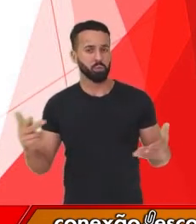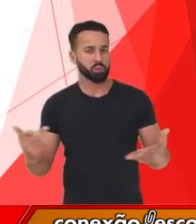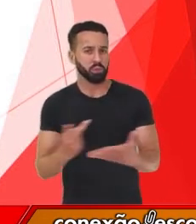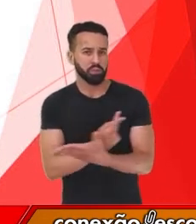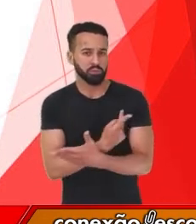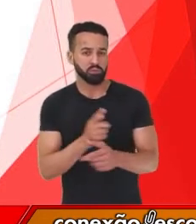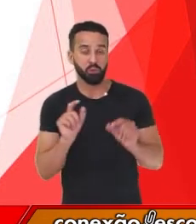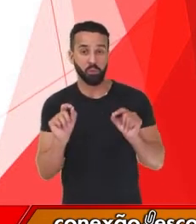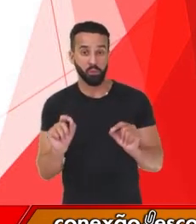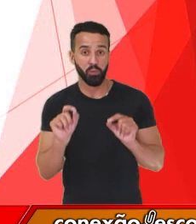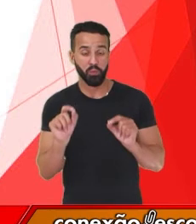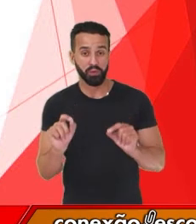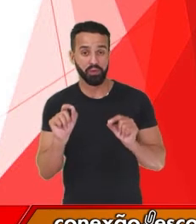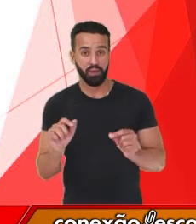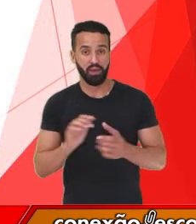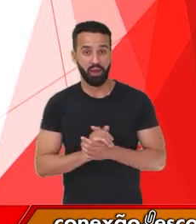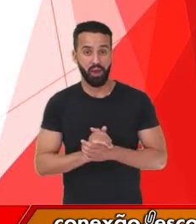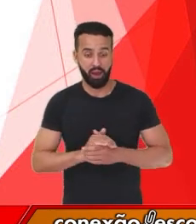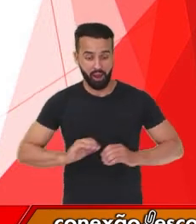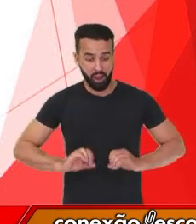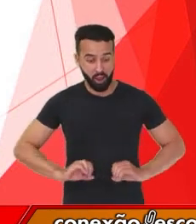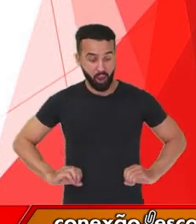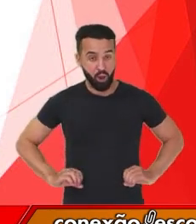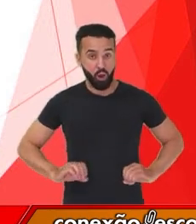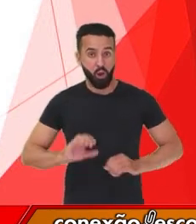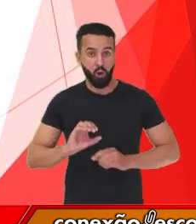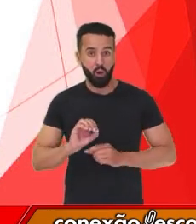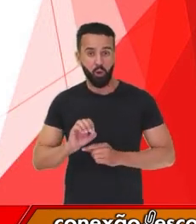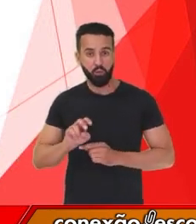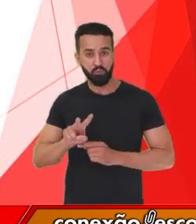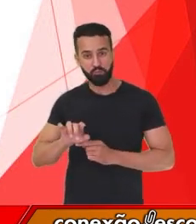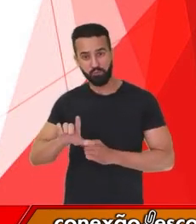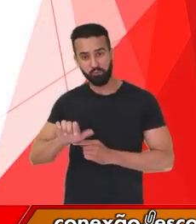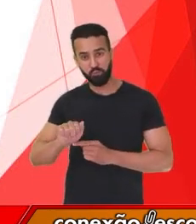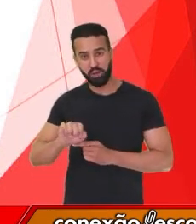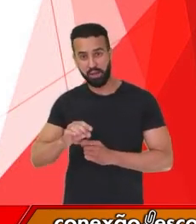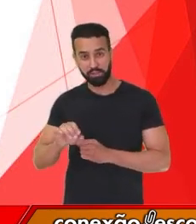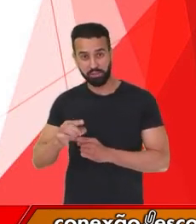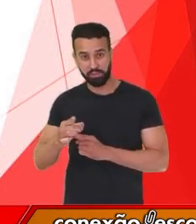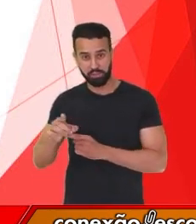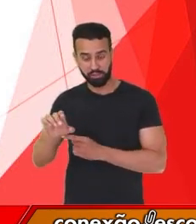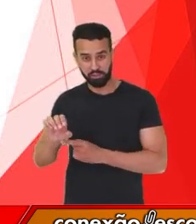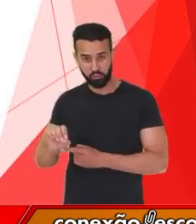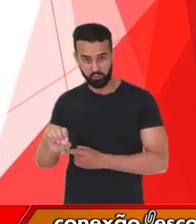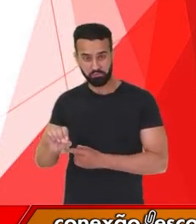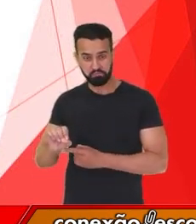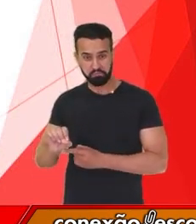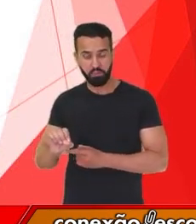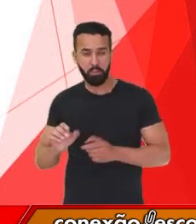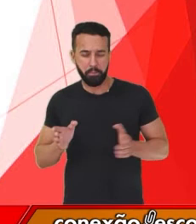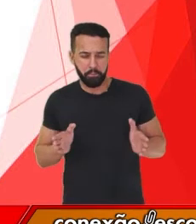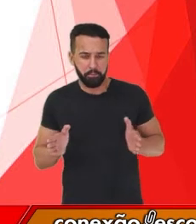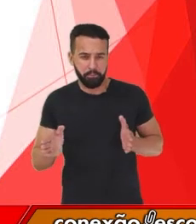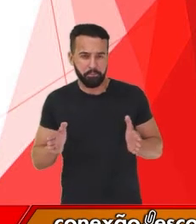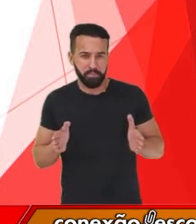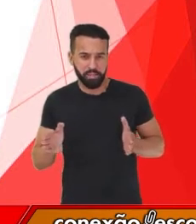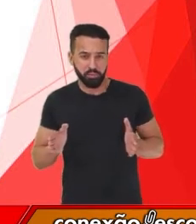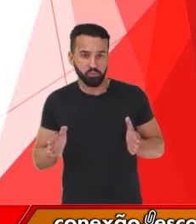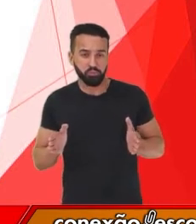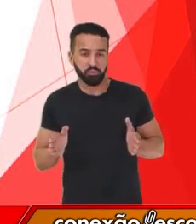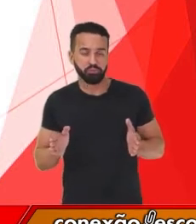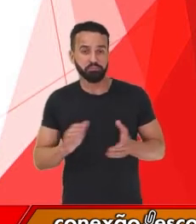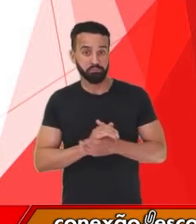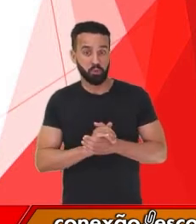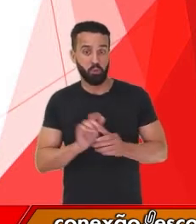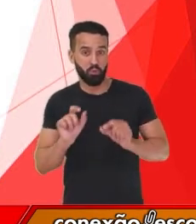ocorrer a ovulação, sendo então considerados como dias férteis, períodos férteis, 3